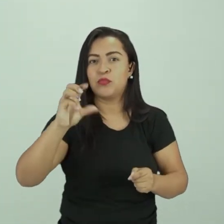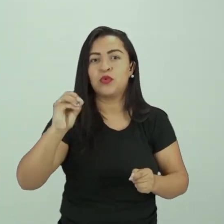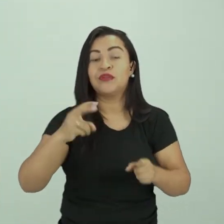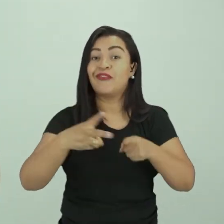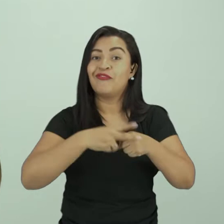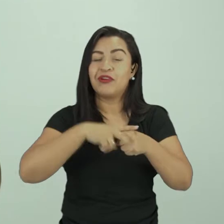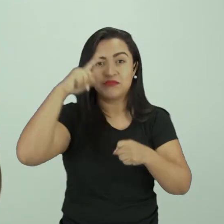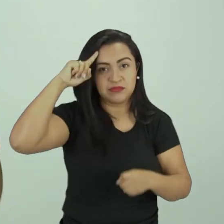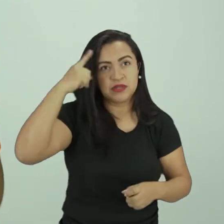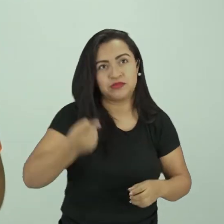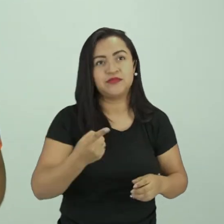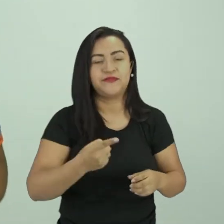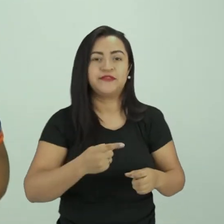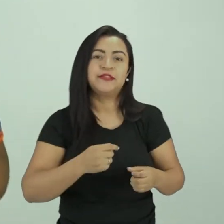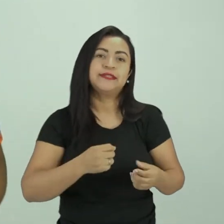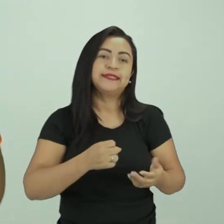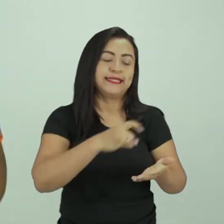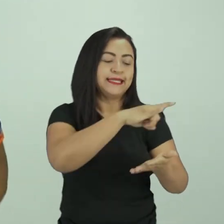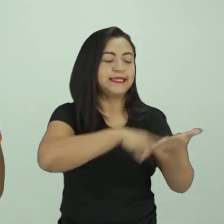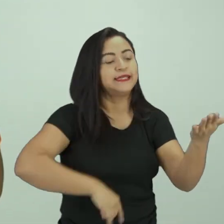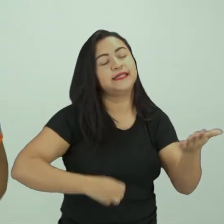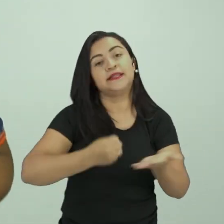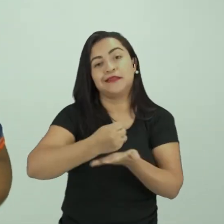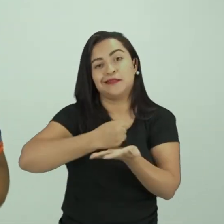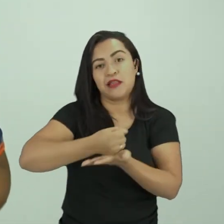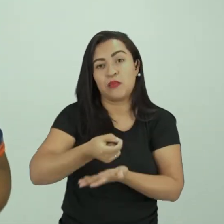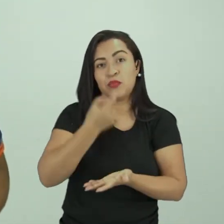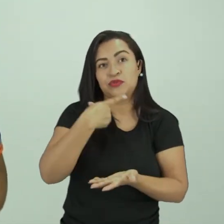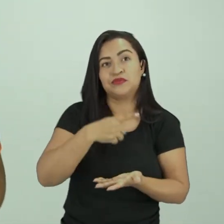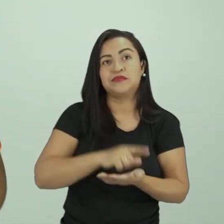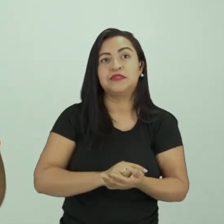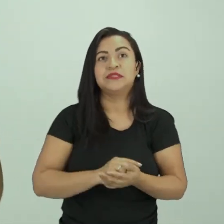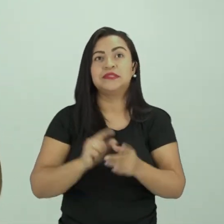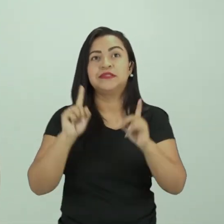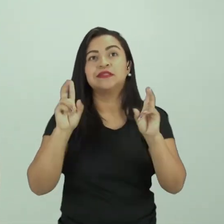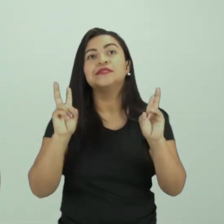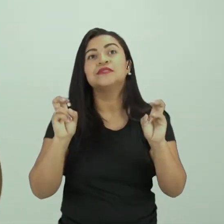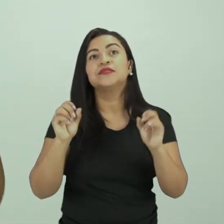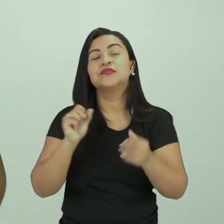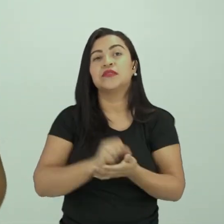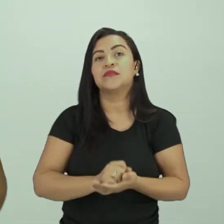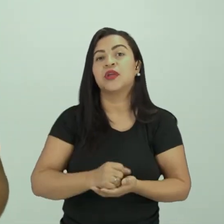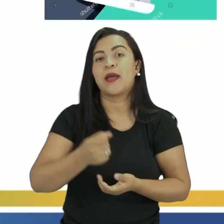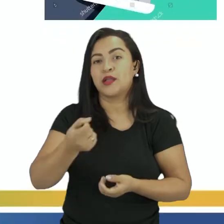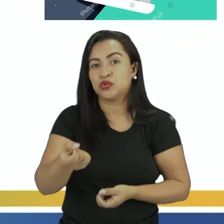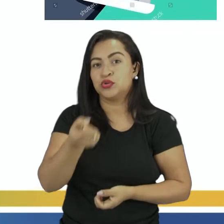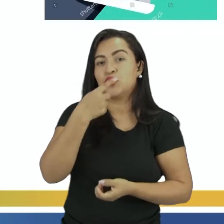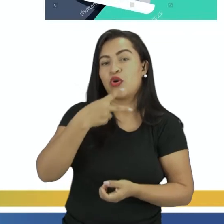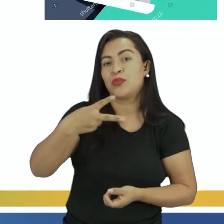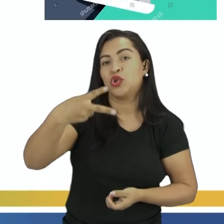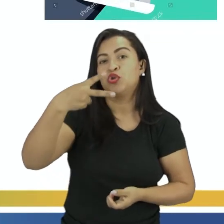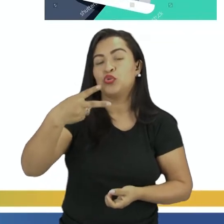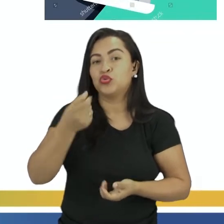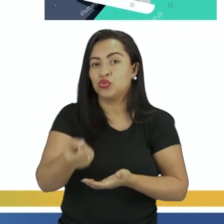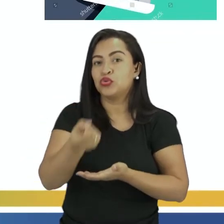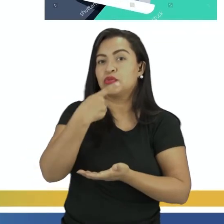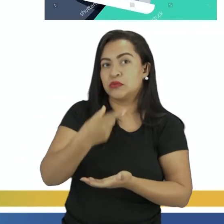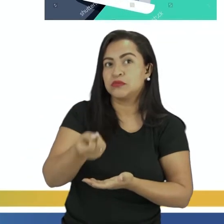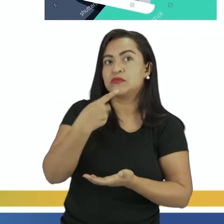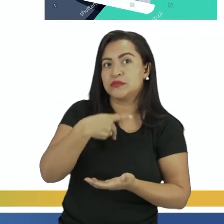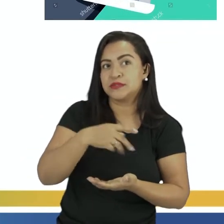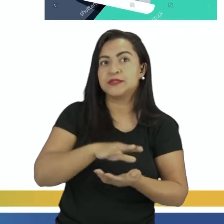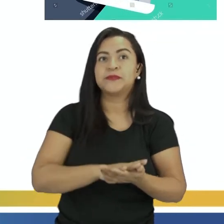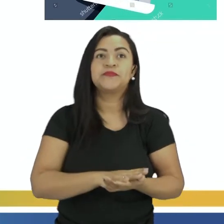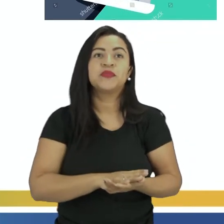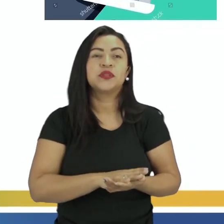Na bula de remédio, tome 2 cápsulas por dia. percebeu? No manual de instrução, aperte a